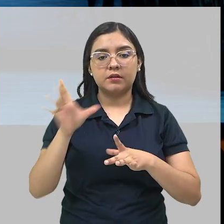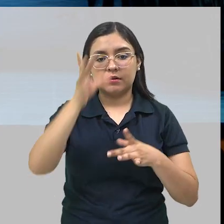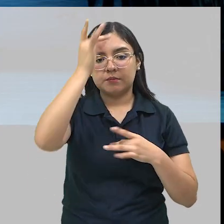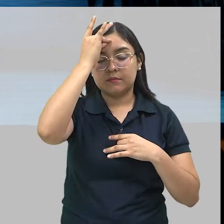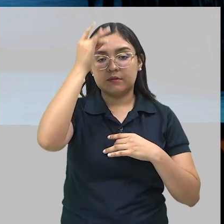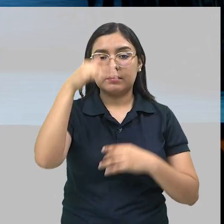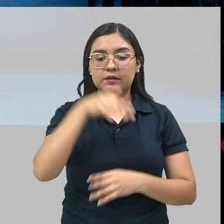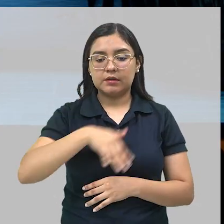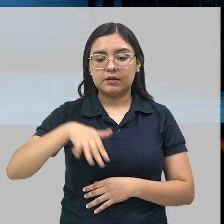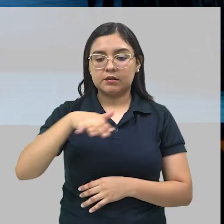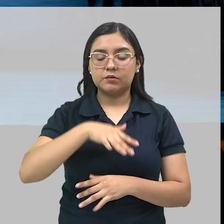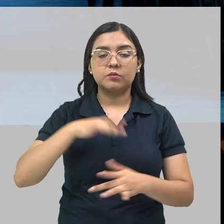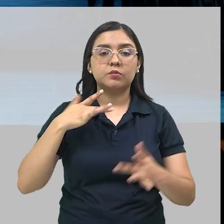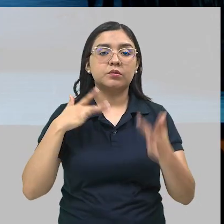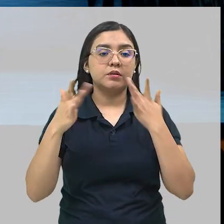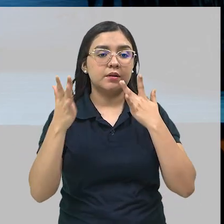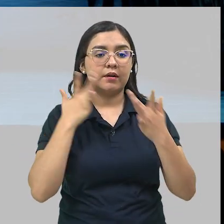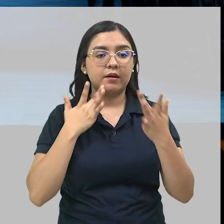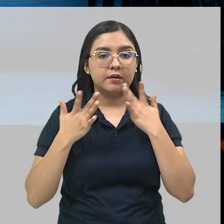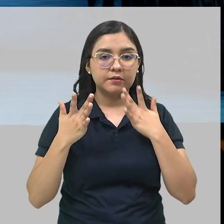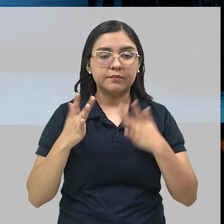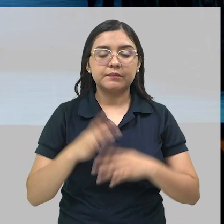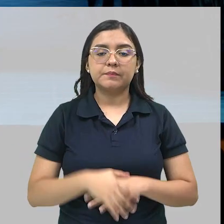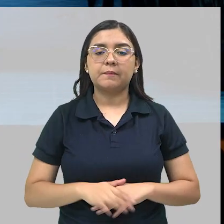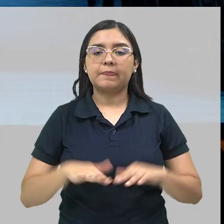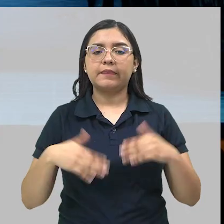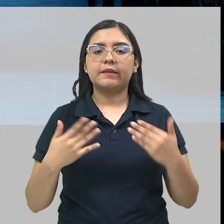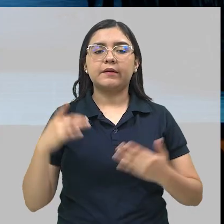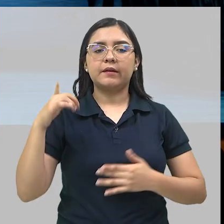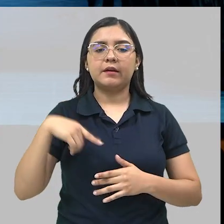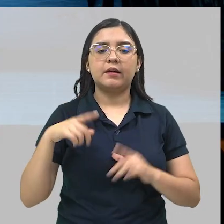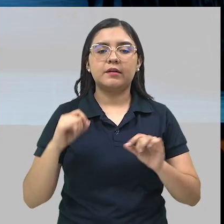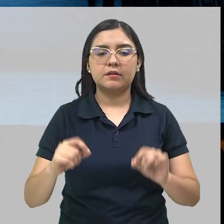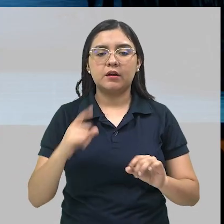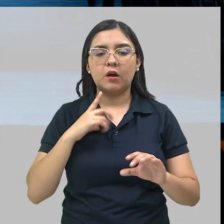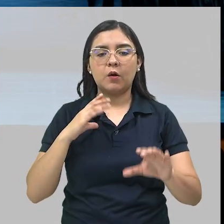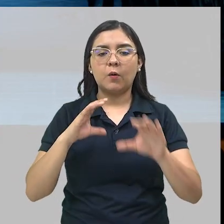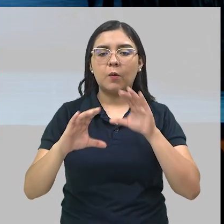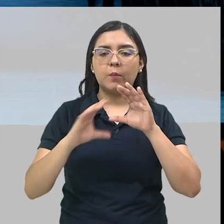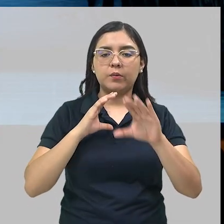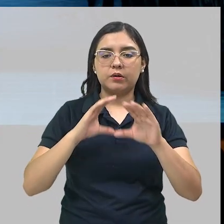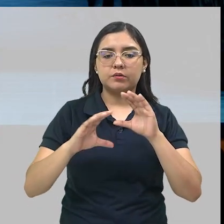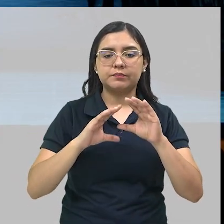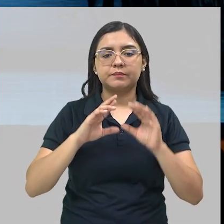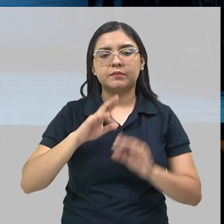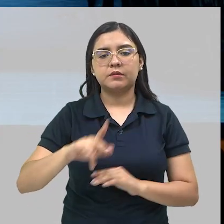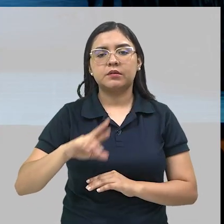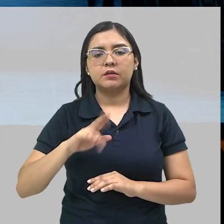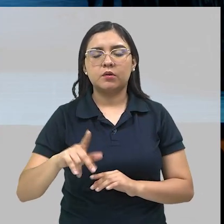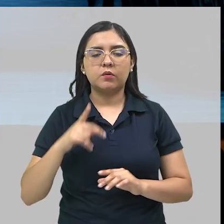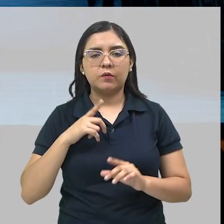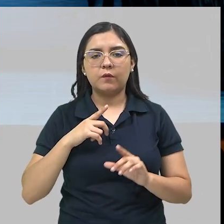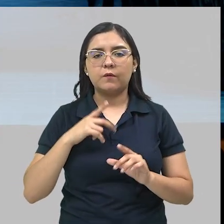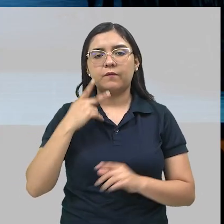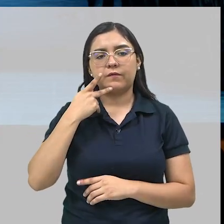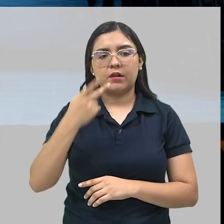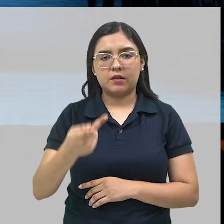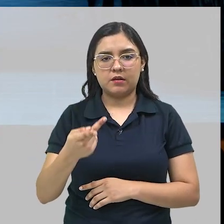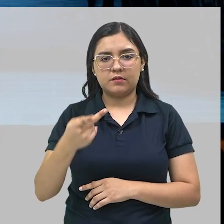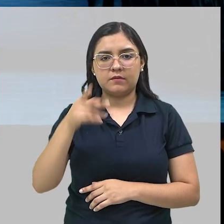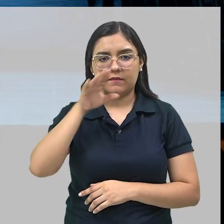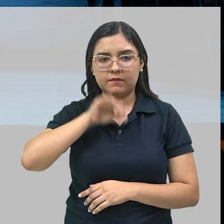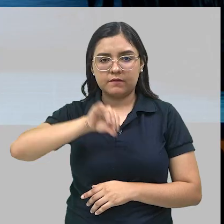no teatro, que mostra pra gente a questão da comunicação, não somente verbal,